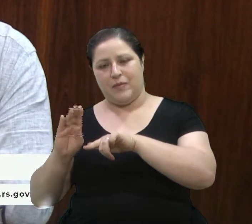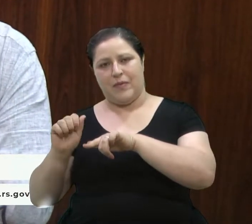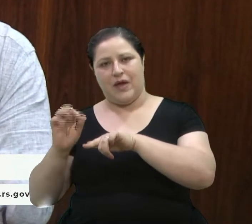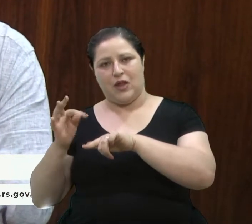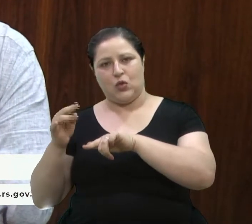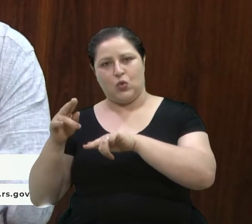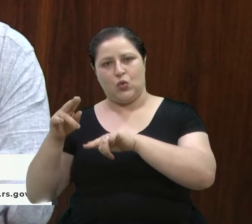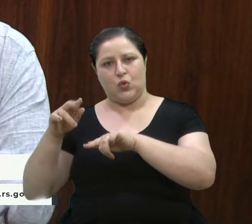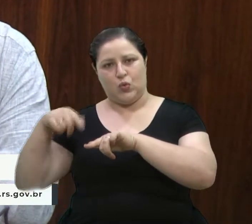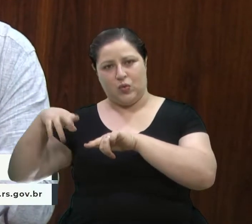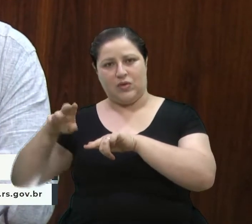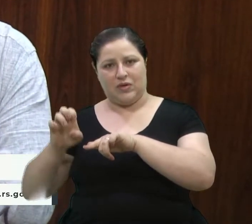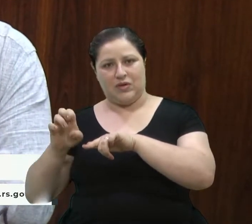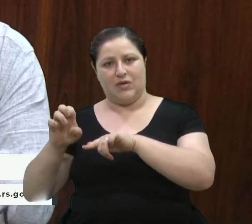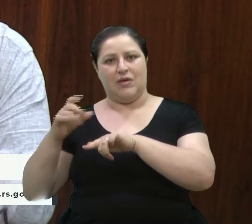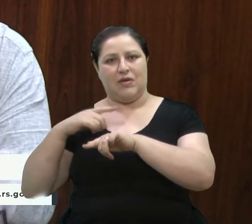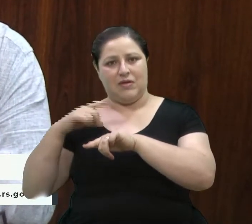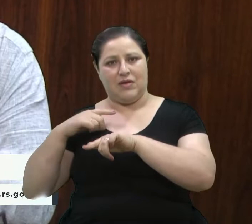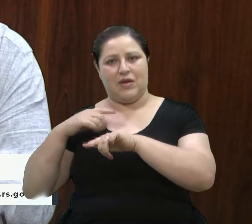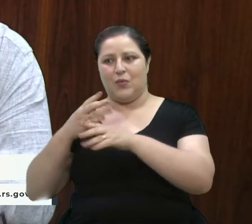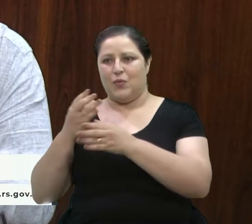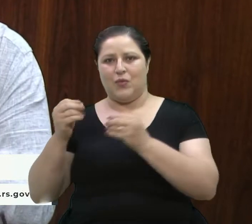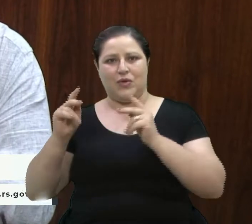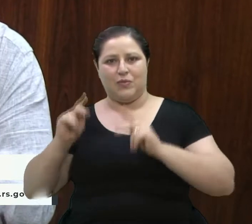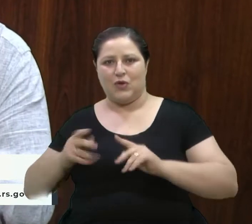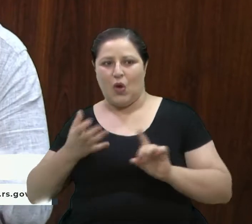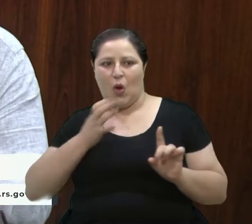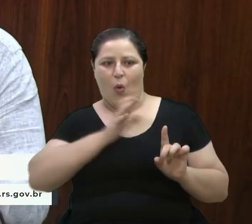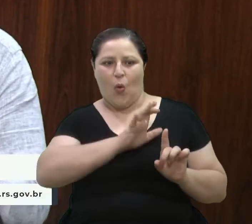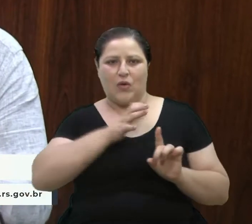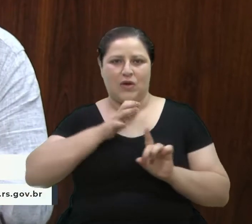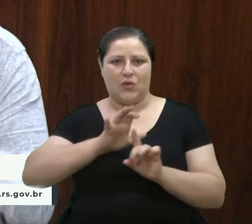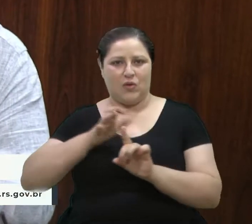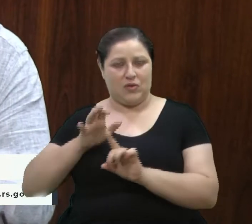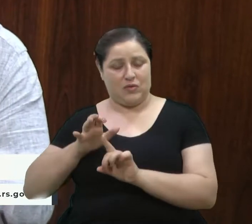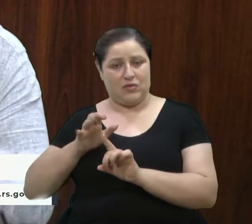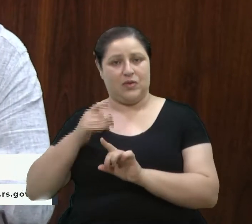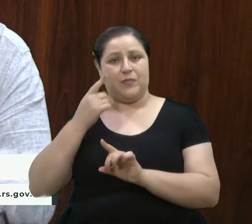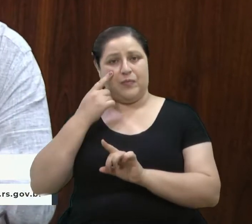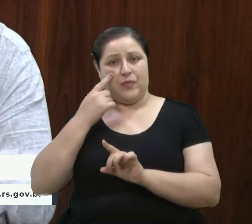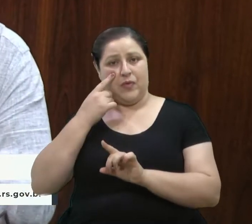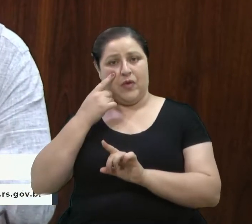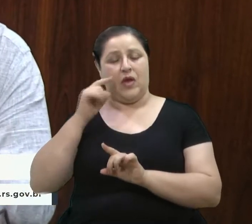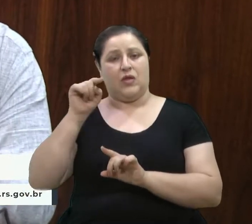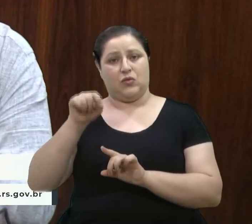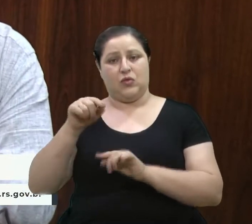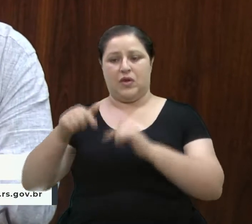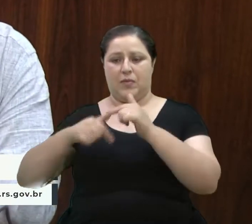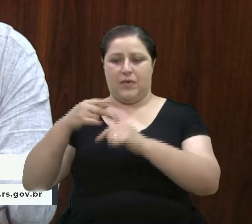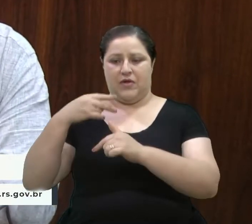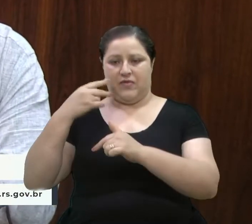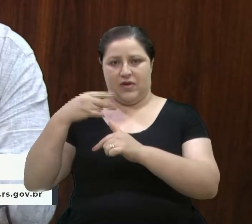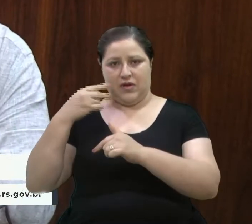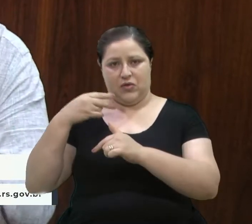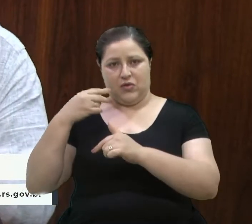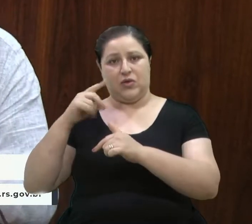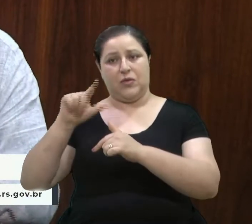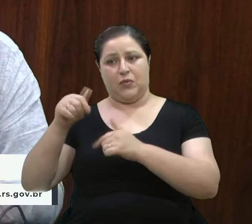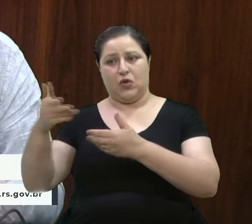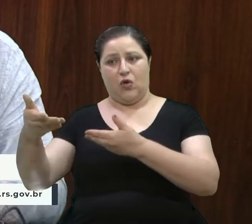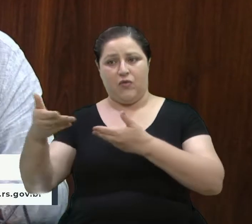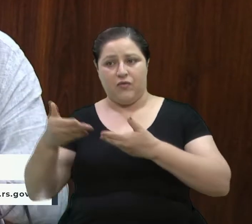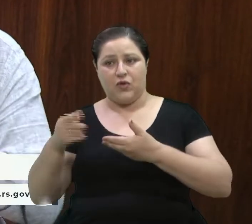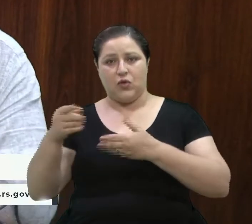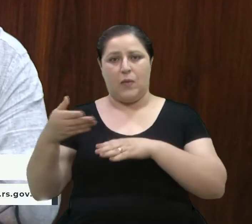convido, mesmo depois que o senhor sair né, da vereança aqui, mas que o senhor possa participar e a gente possa